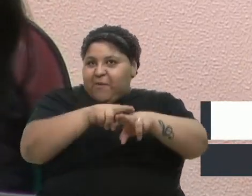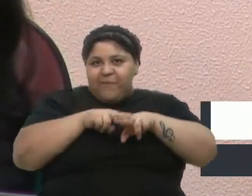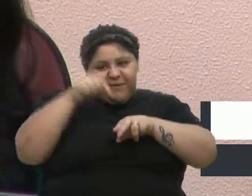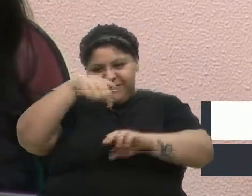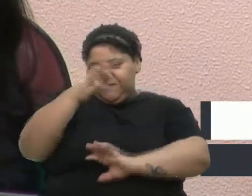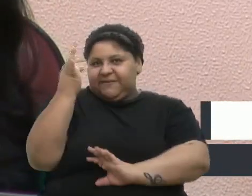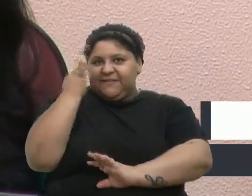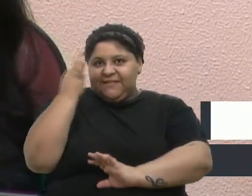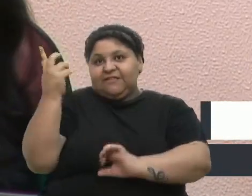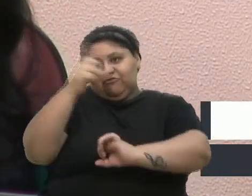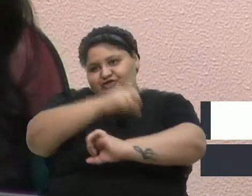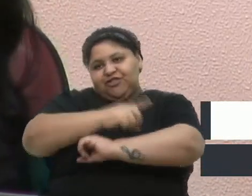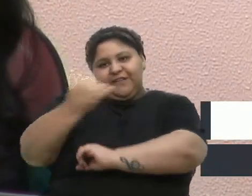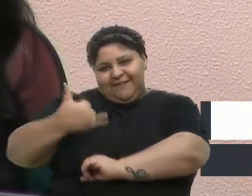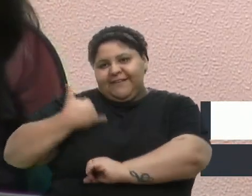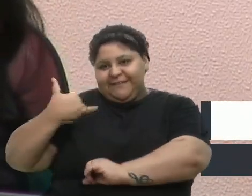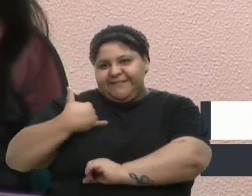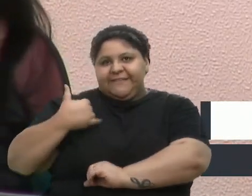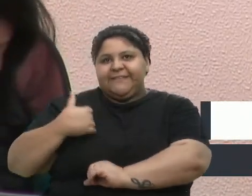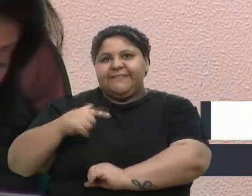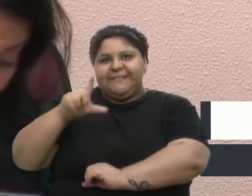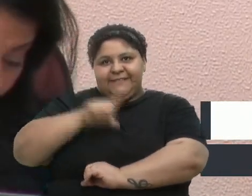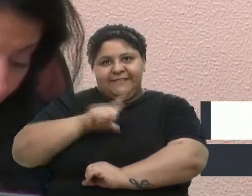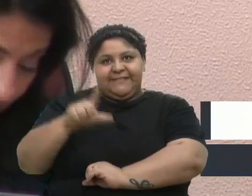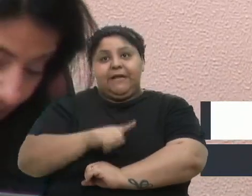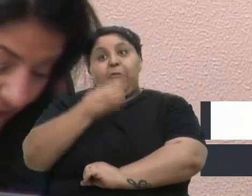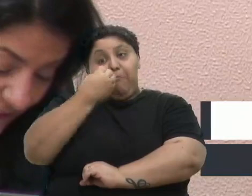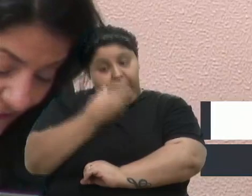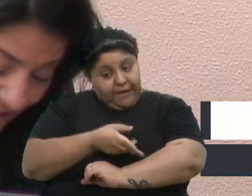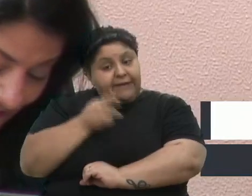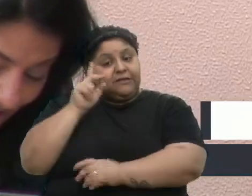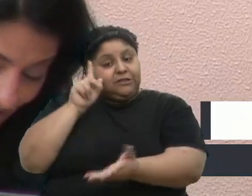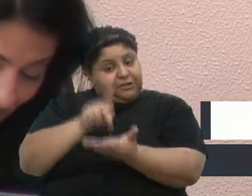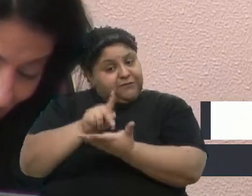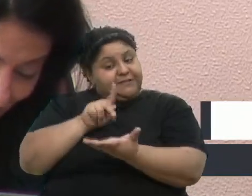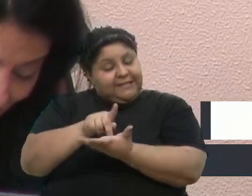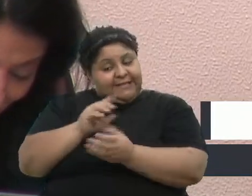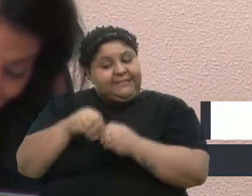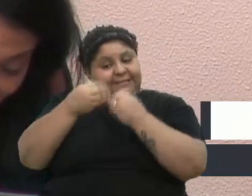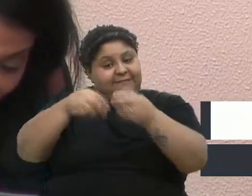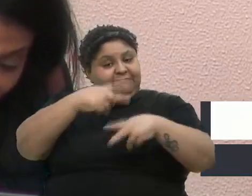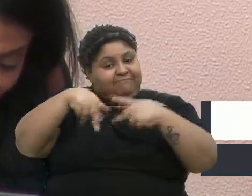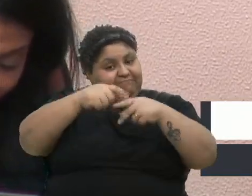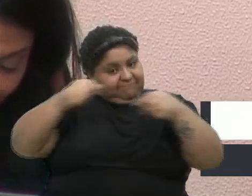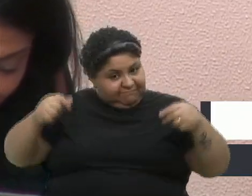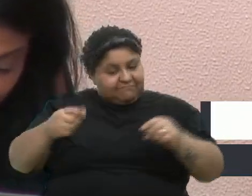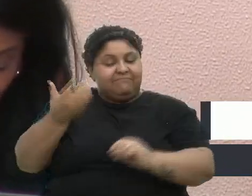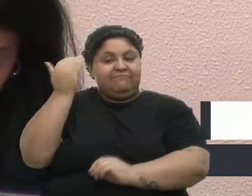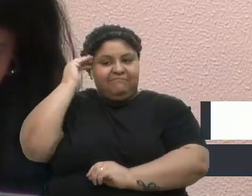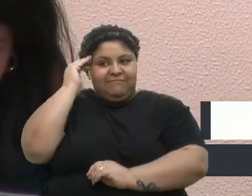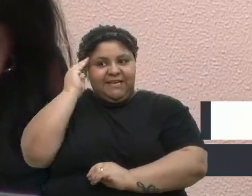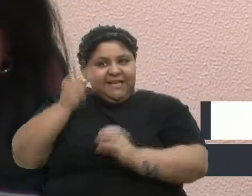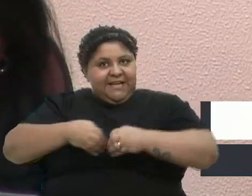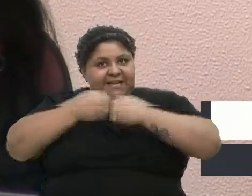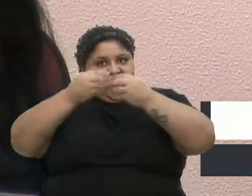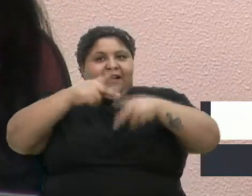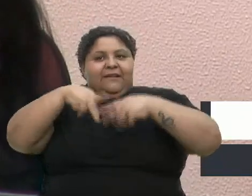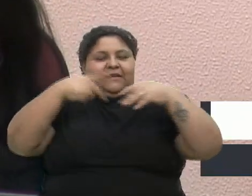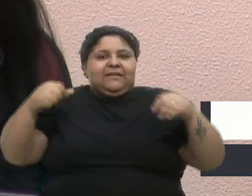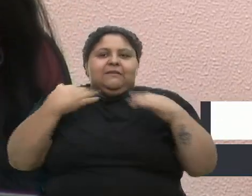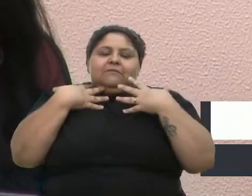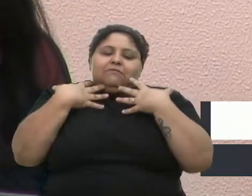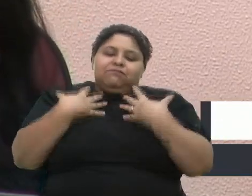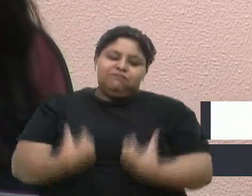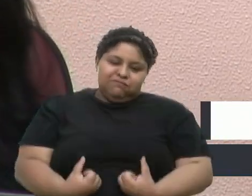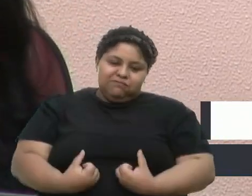porque o dia do aniversário dela tem que estar passando bem mesmo, né? Tem que dar esse presente. Então, sei que vocês deram um presente para ela ir descansar, né? E